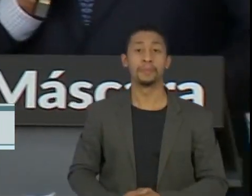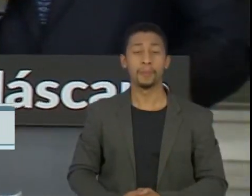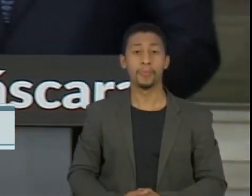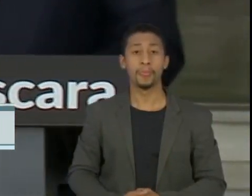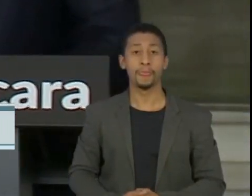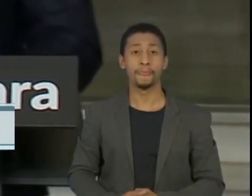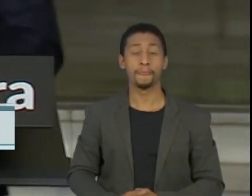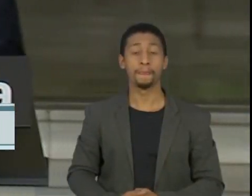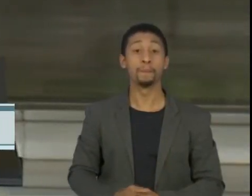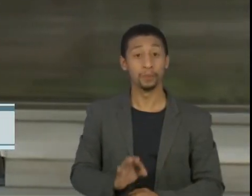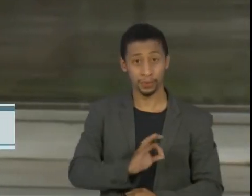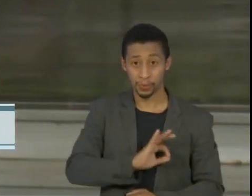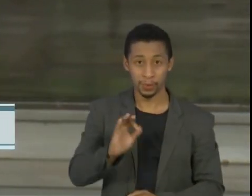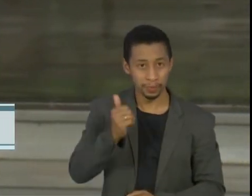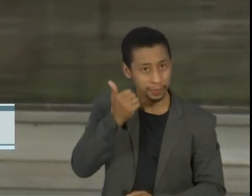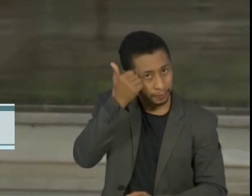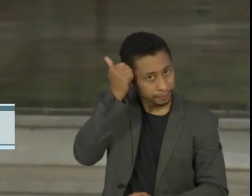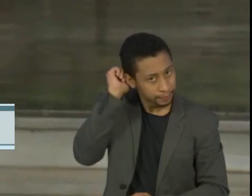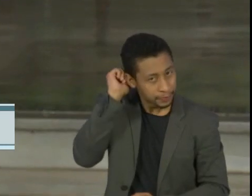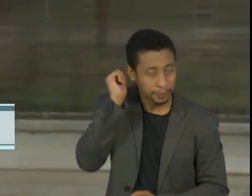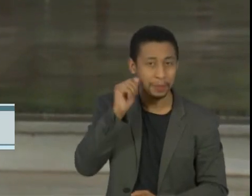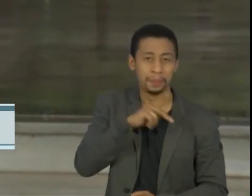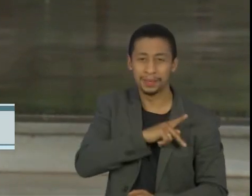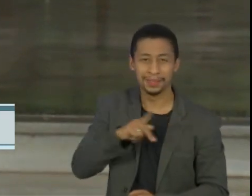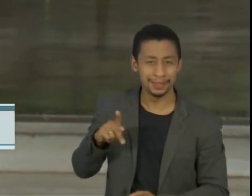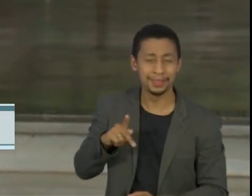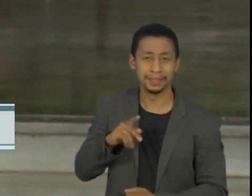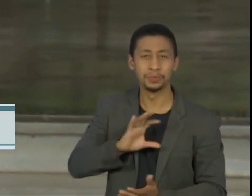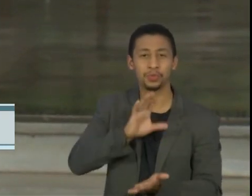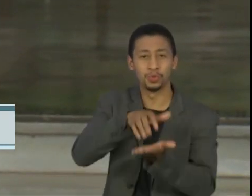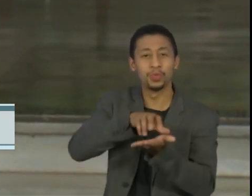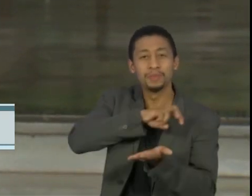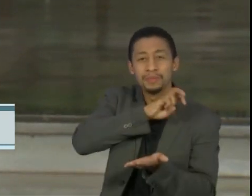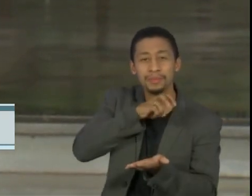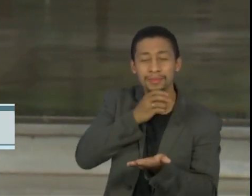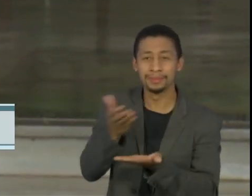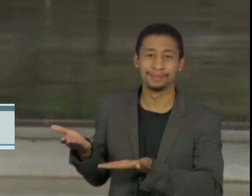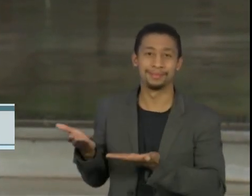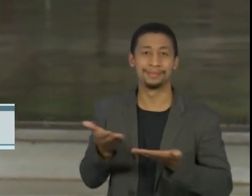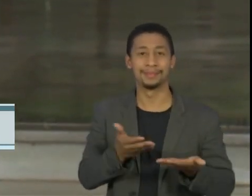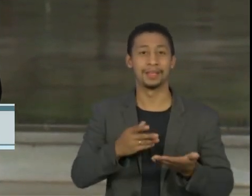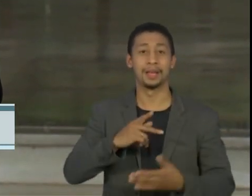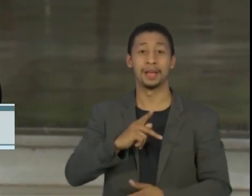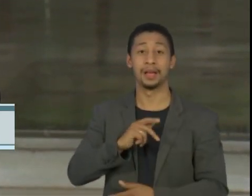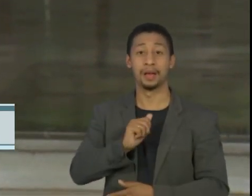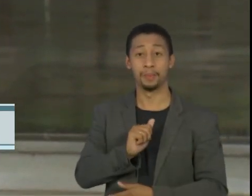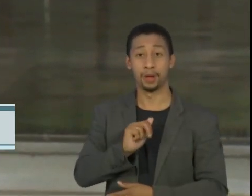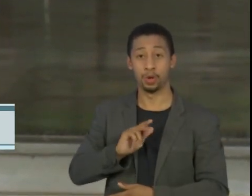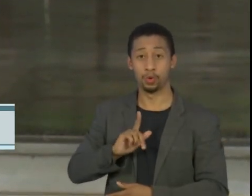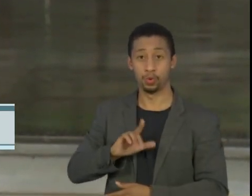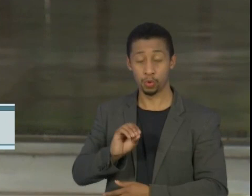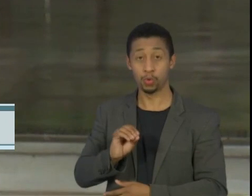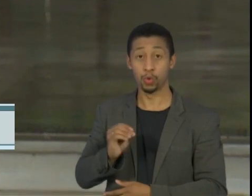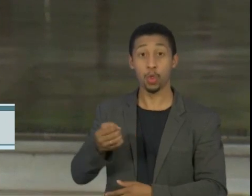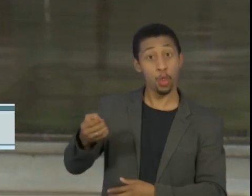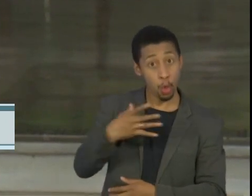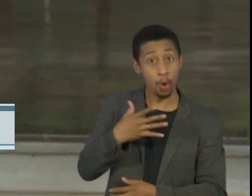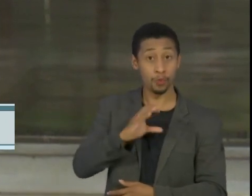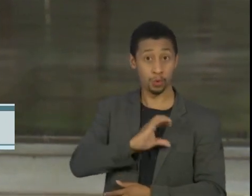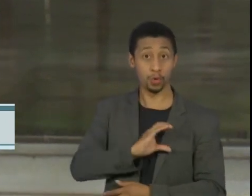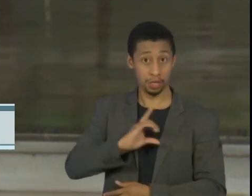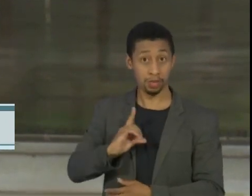Obrigado, doutor Dimas Covas, presidente do Instituto Butantan. Antes de passar a palavra ao doutor Paulo Menezes, o doutor Paulo é o novo coordenador do Comitê de Saúde do Estado de São